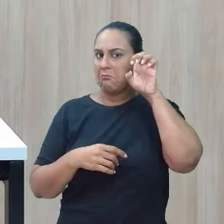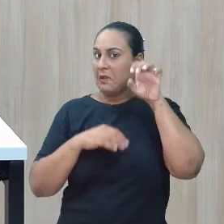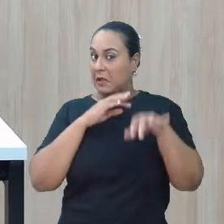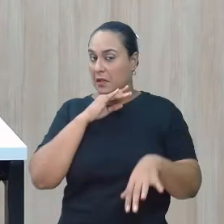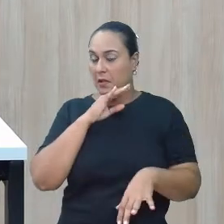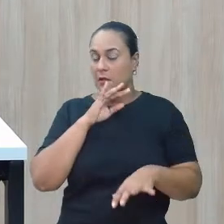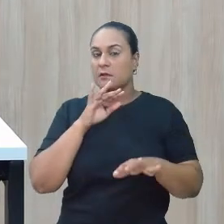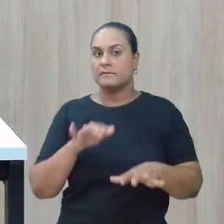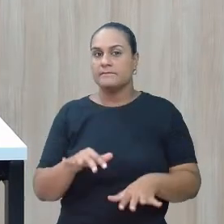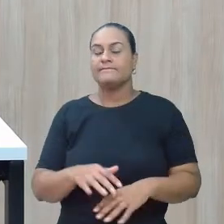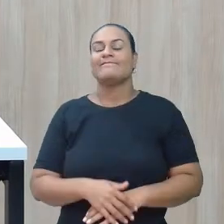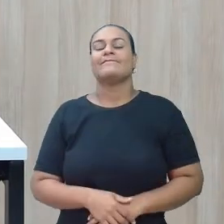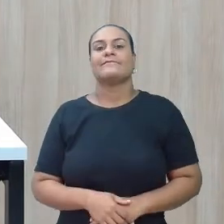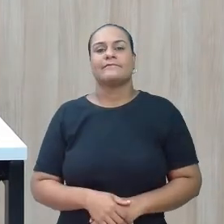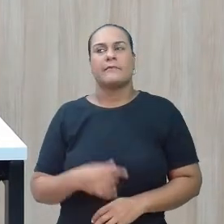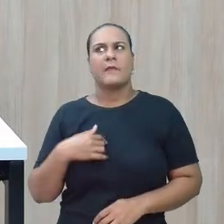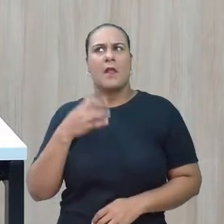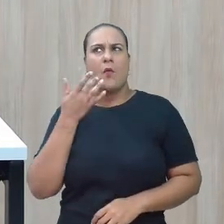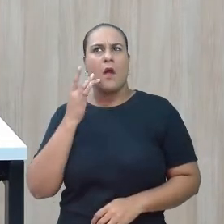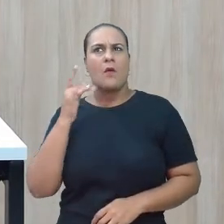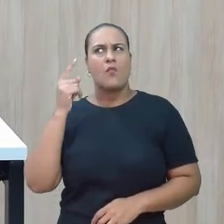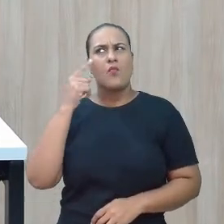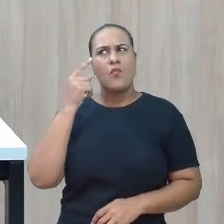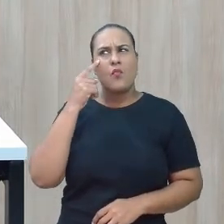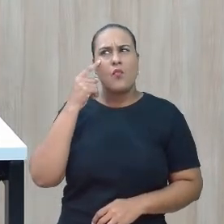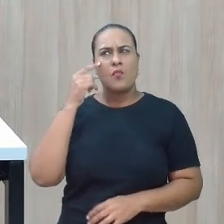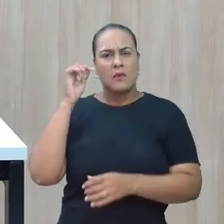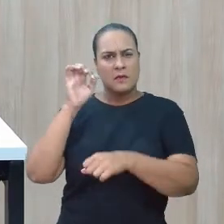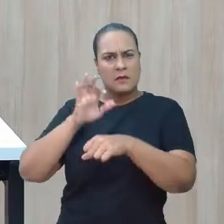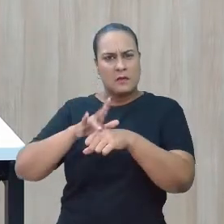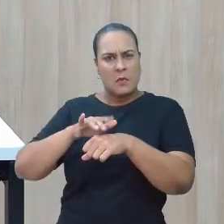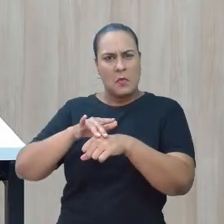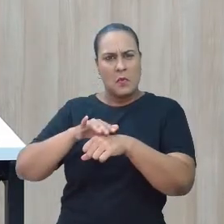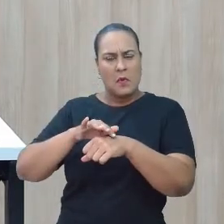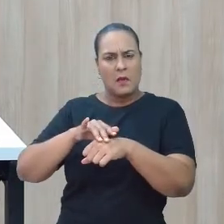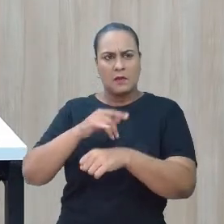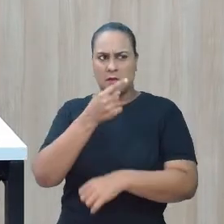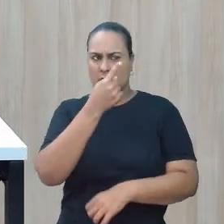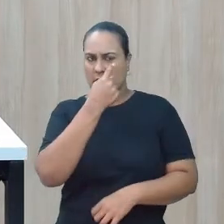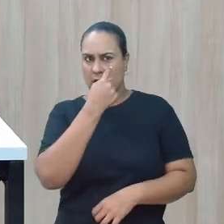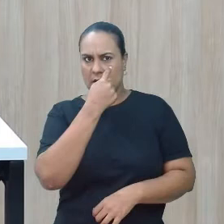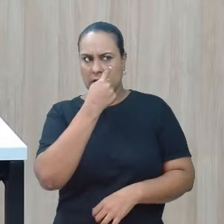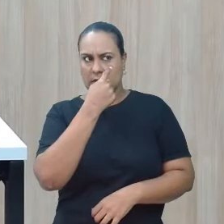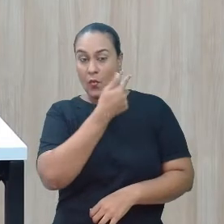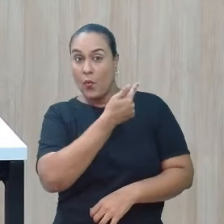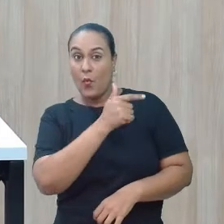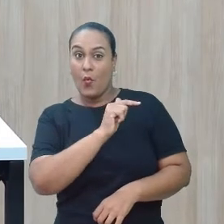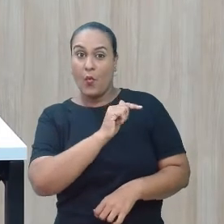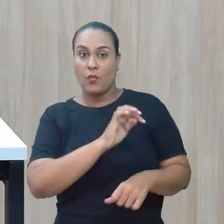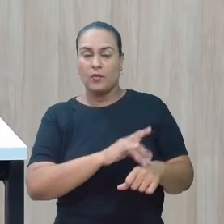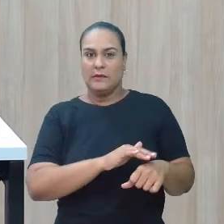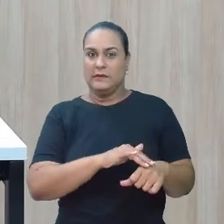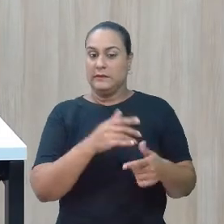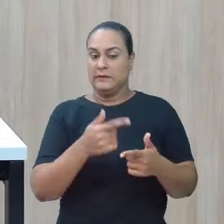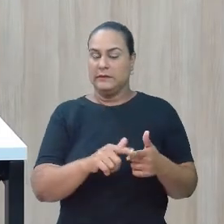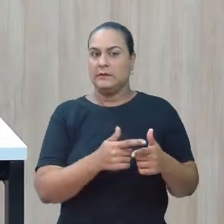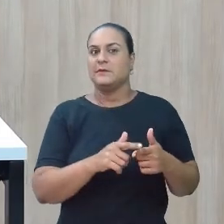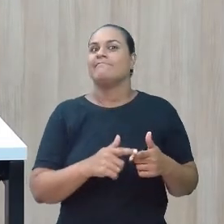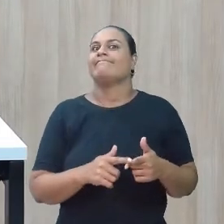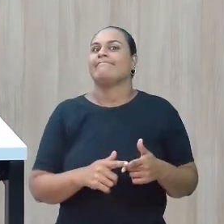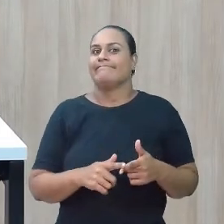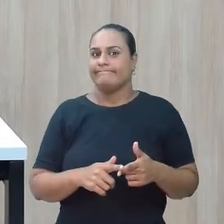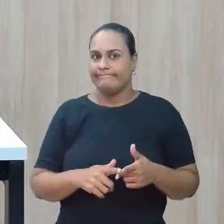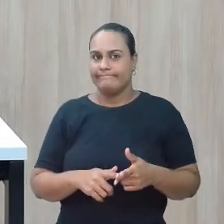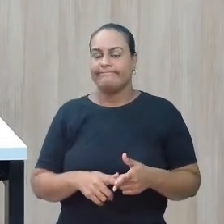que ainda pode ser que um olho esteja com um problema direito e o esquerdo esteja com outro. E aí as lentes dos óculos vão ter